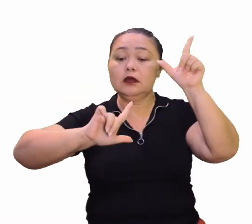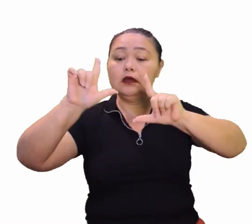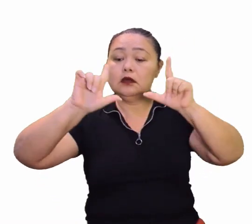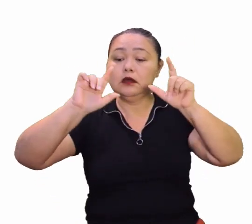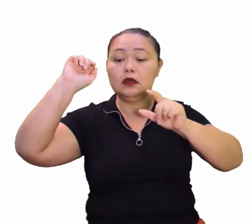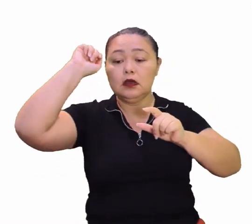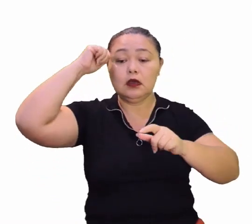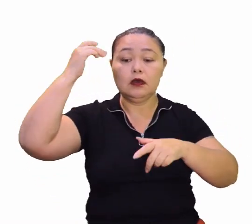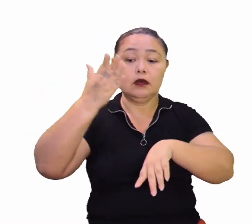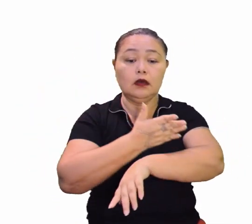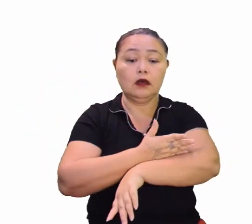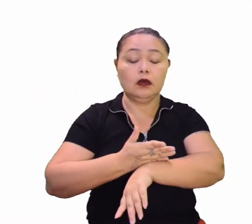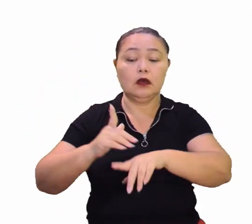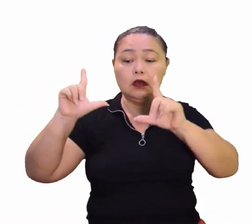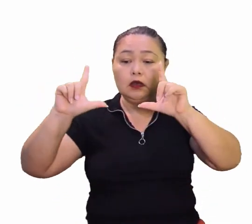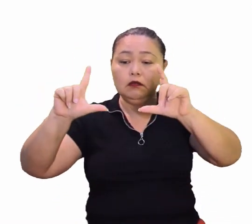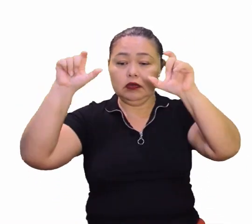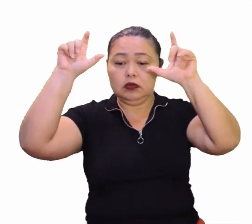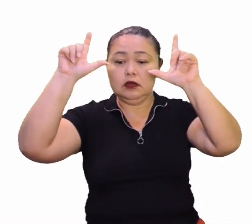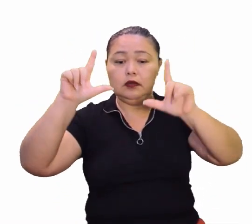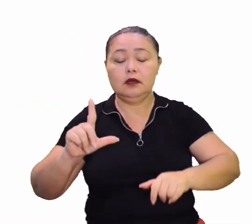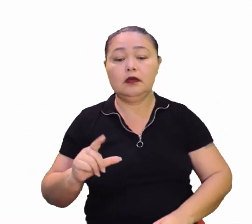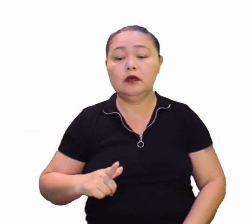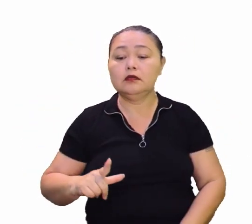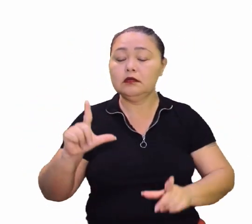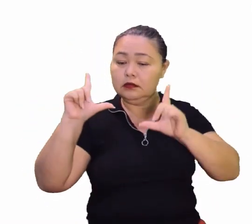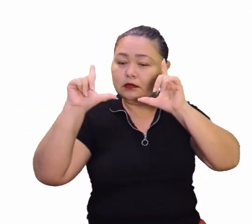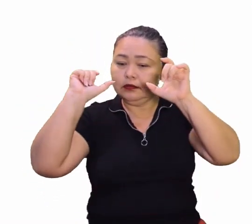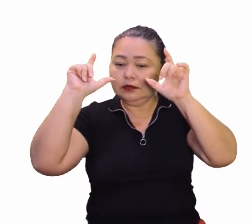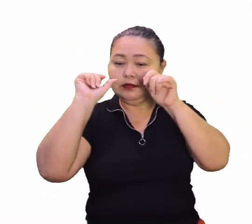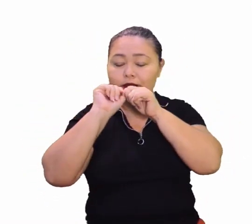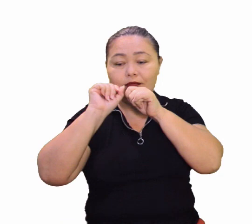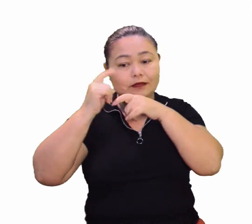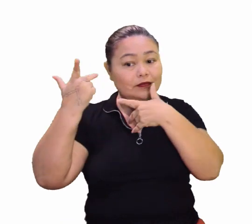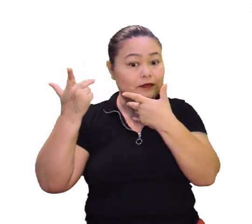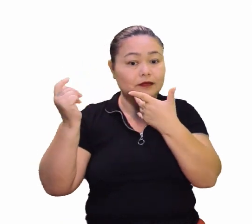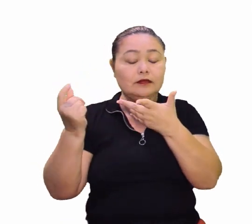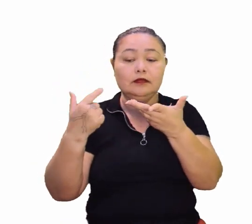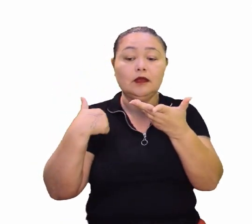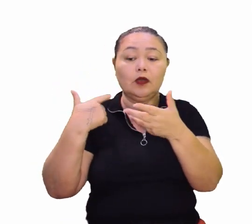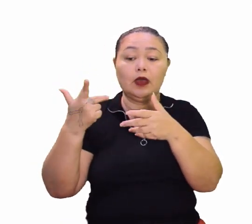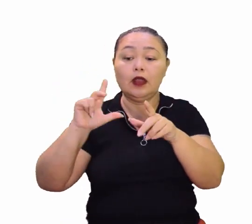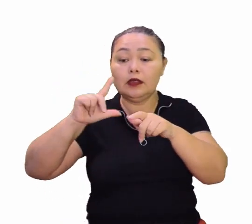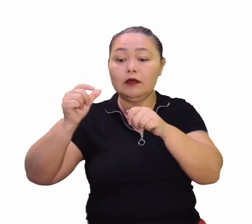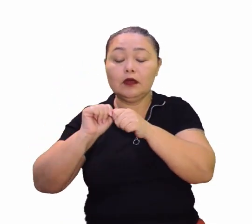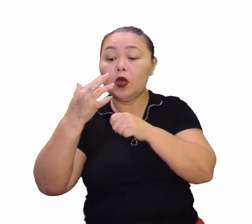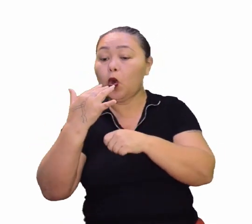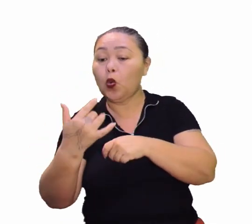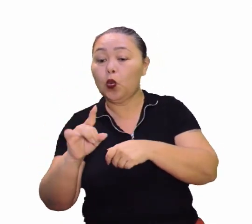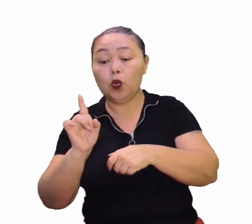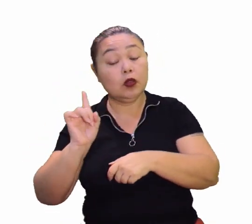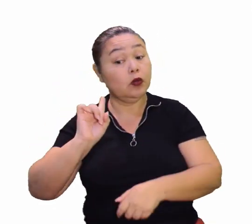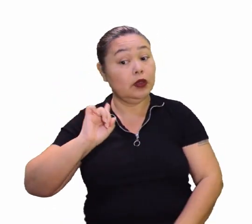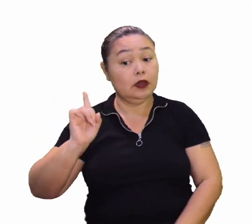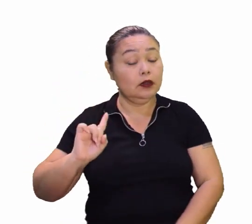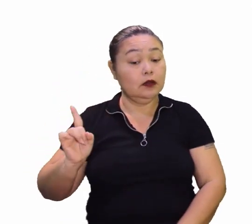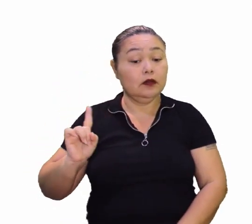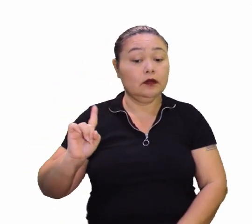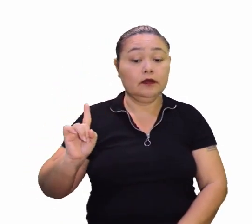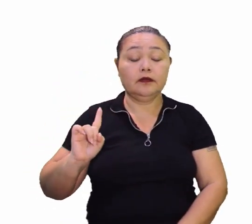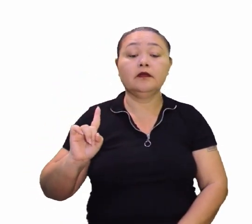mas olha só. Essa foto, acho que não era, a câmera de repente não era tão moderna, né? Que não saiu colorido, mas não é nada disso,